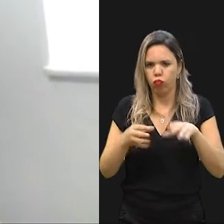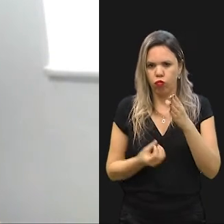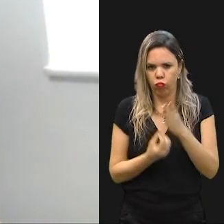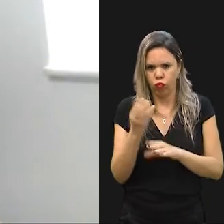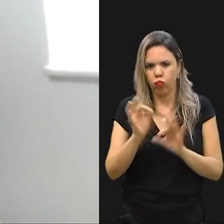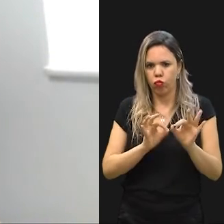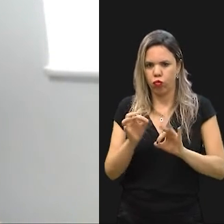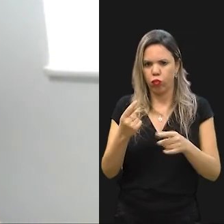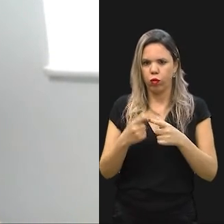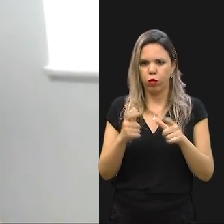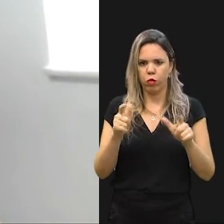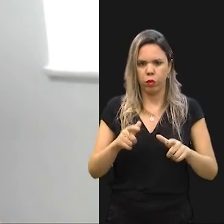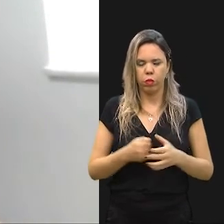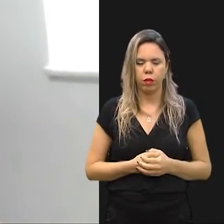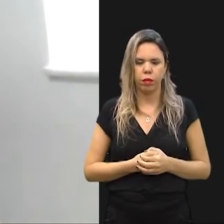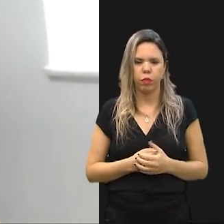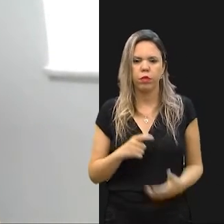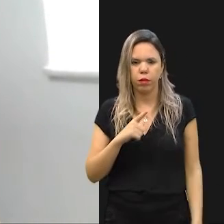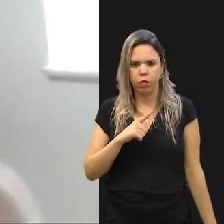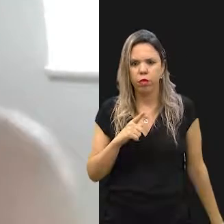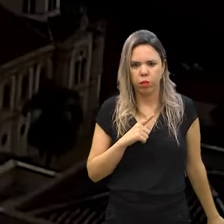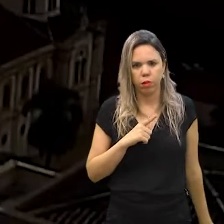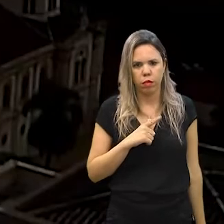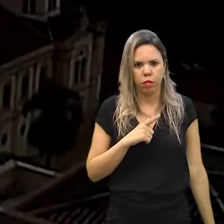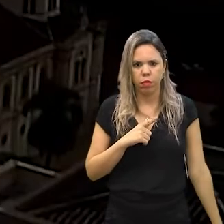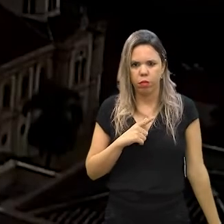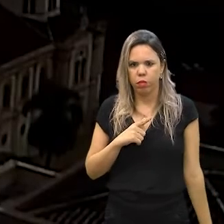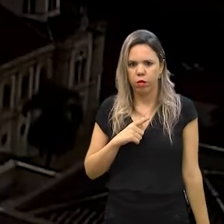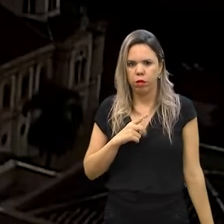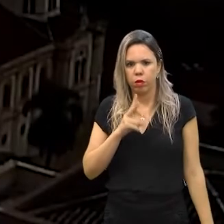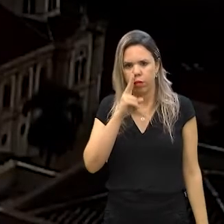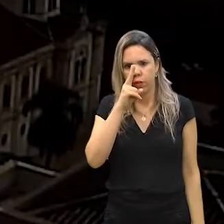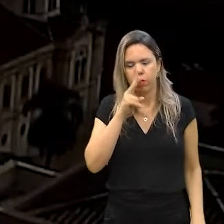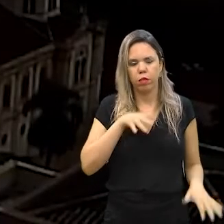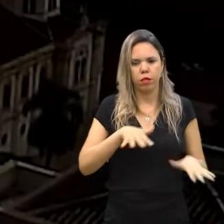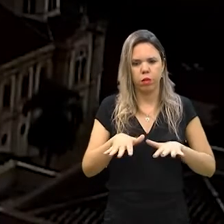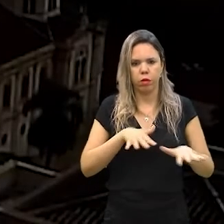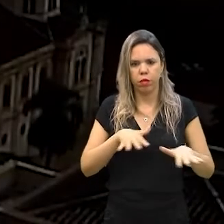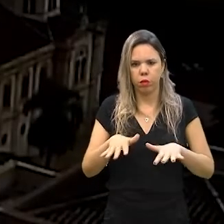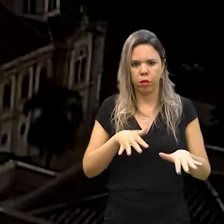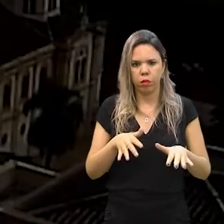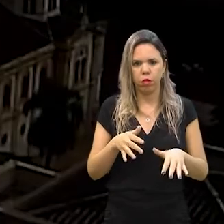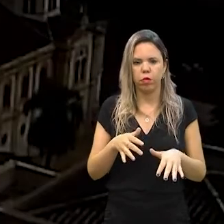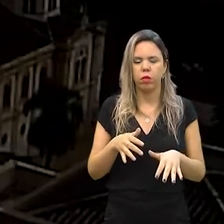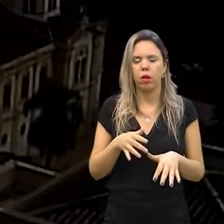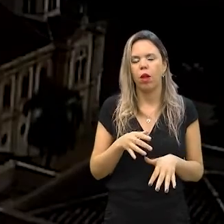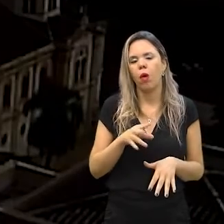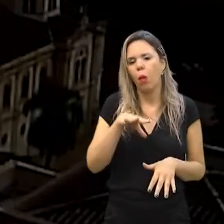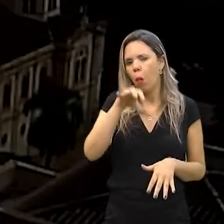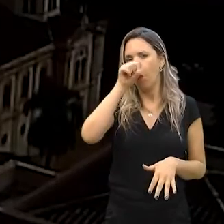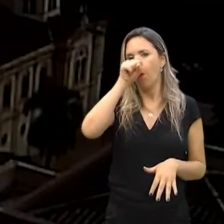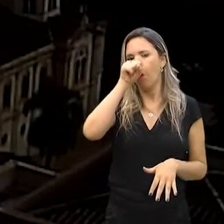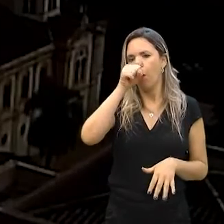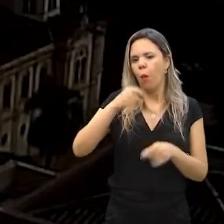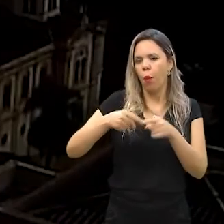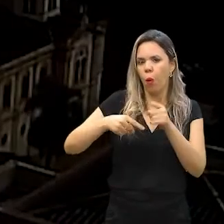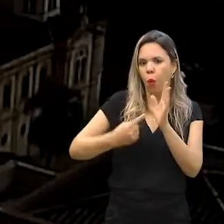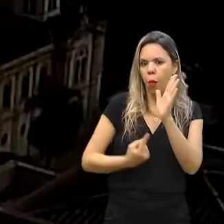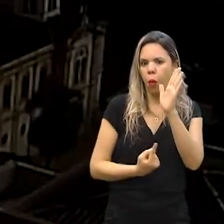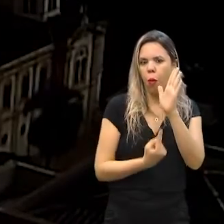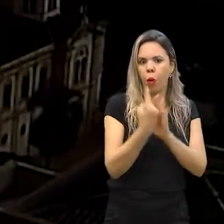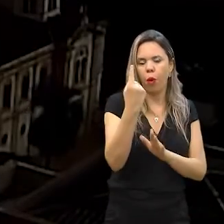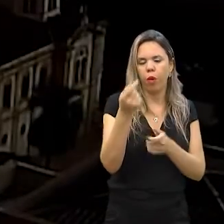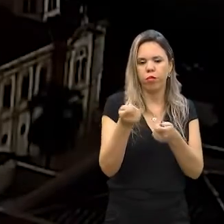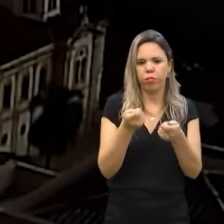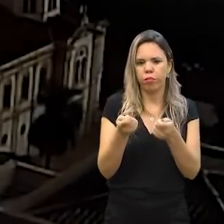em ambientes em que há condição para fortes movimentos ascendentes do ar. É o que a gente chama de